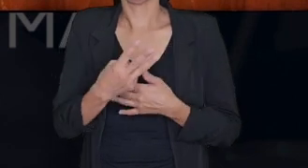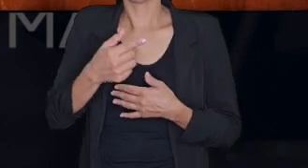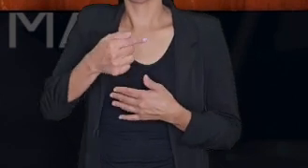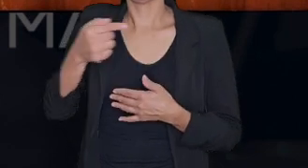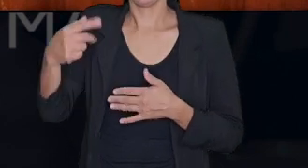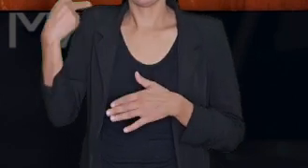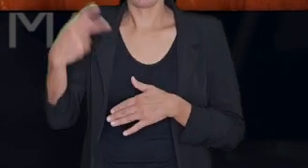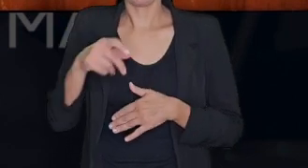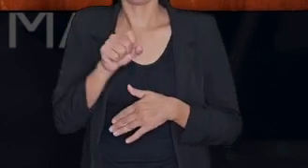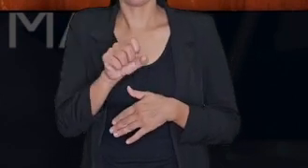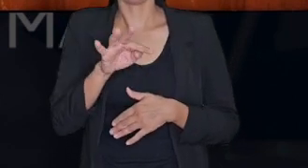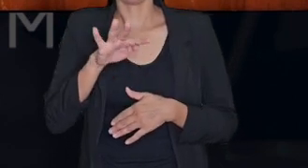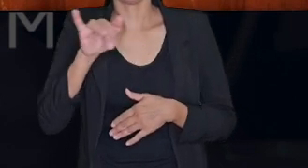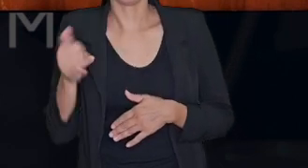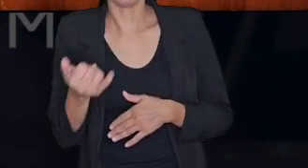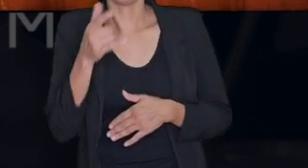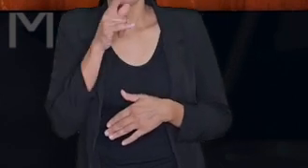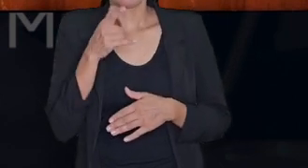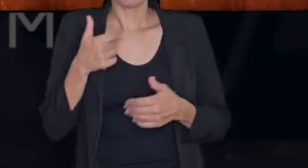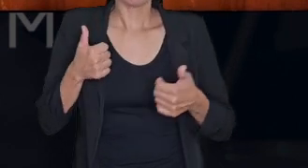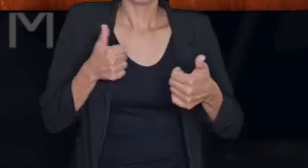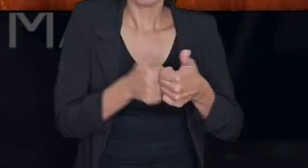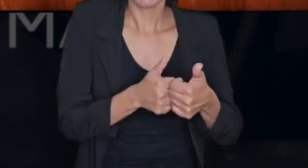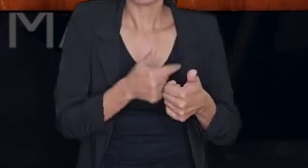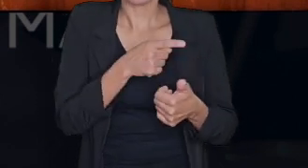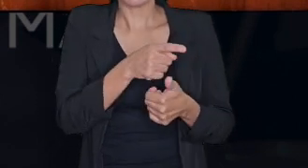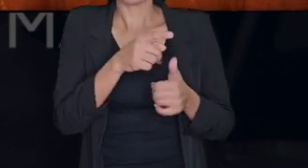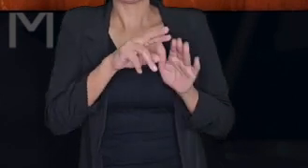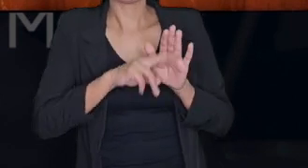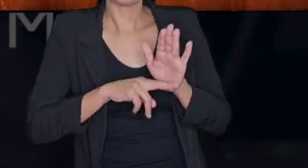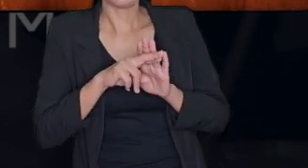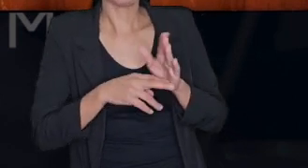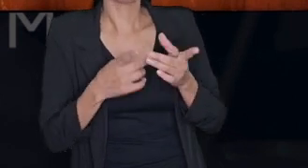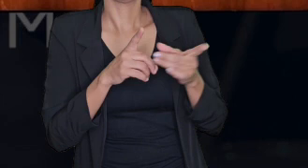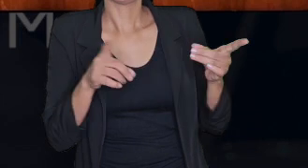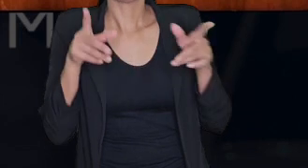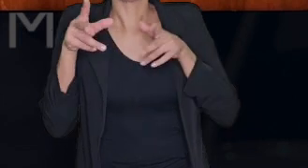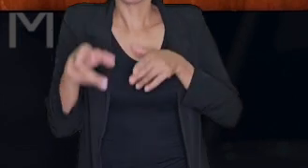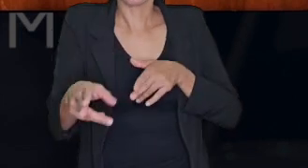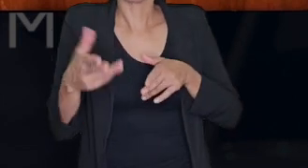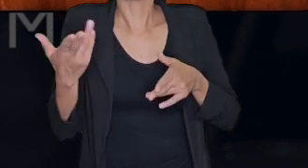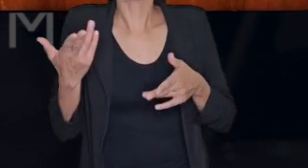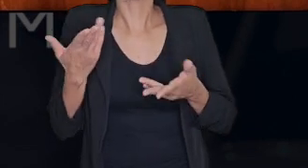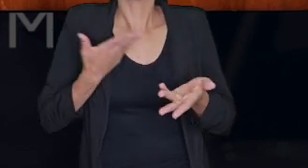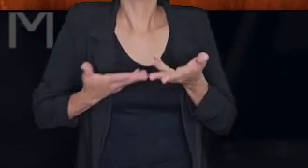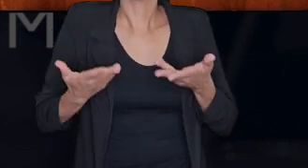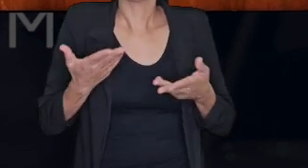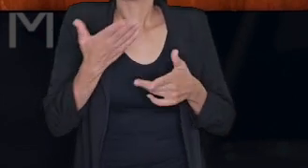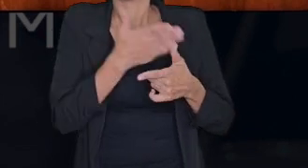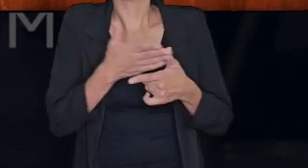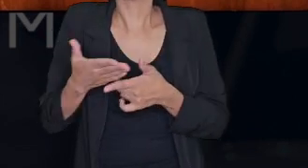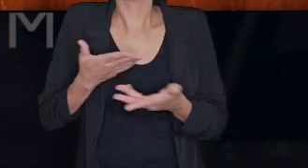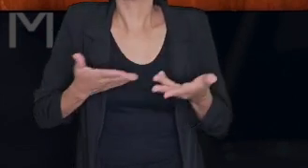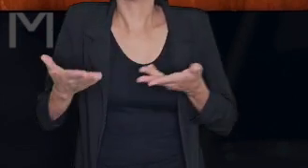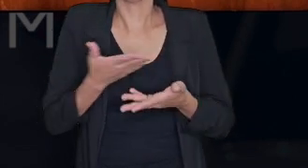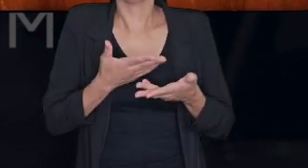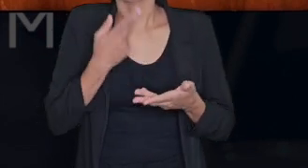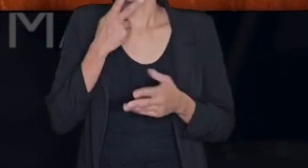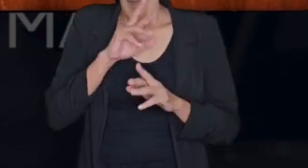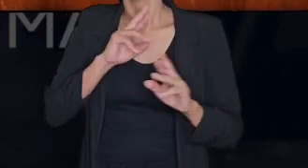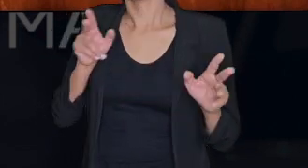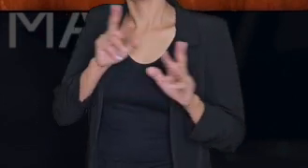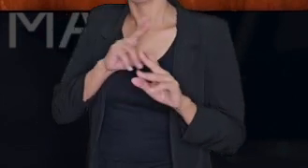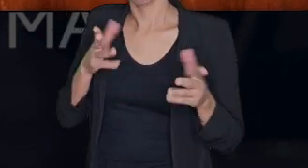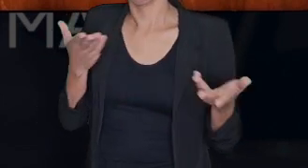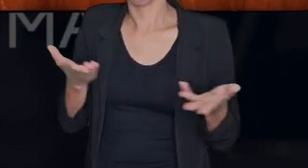comum. A súmula 377 do Supremo, como que aproximava o regime da separação obrigatória ao da comunhão parcial.